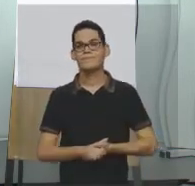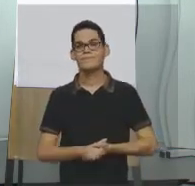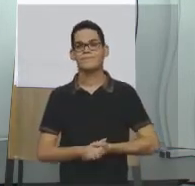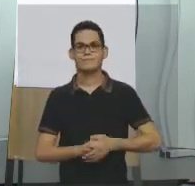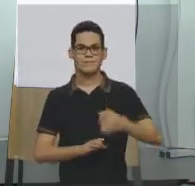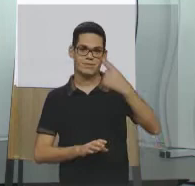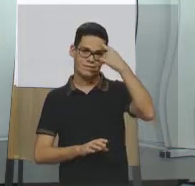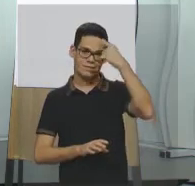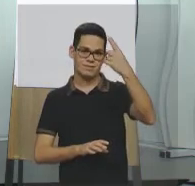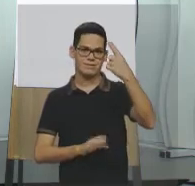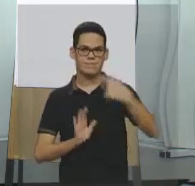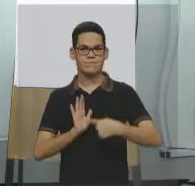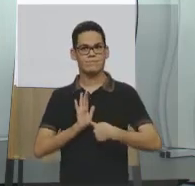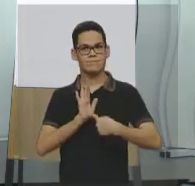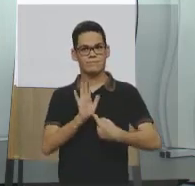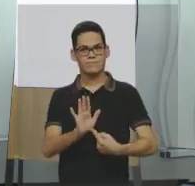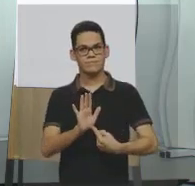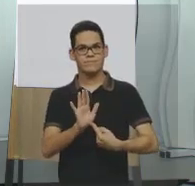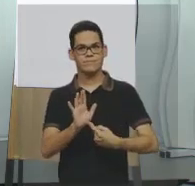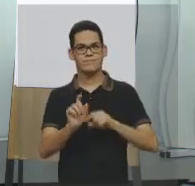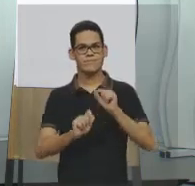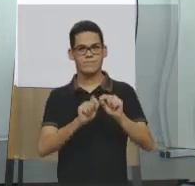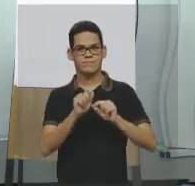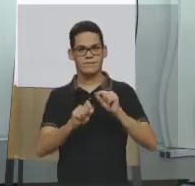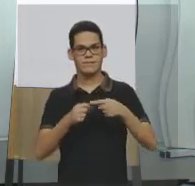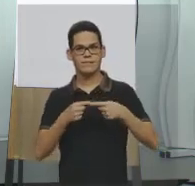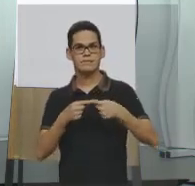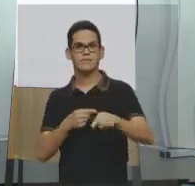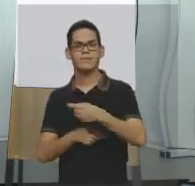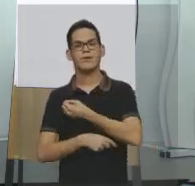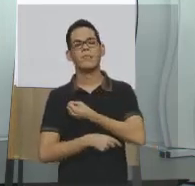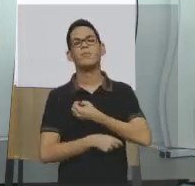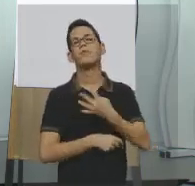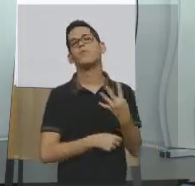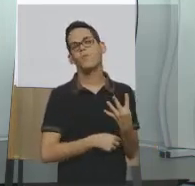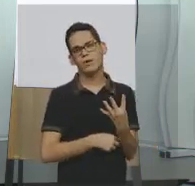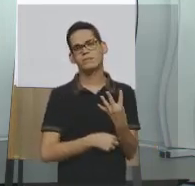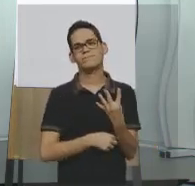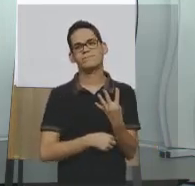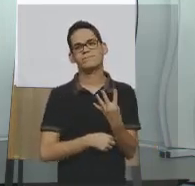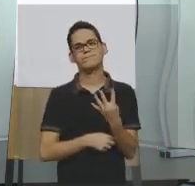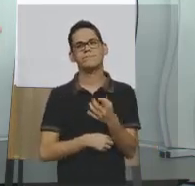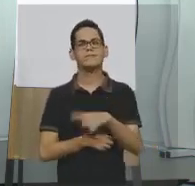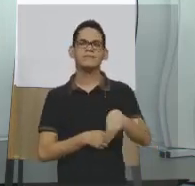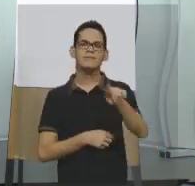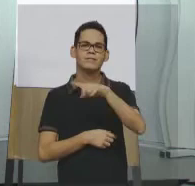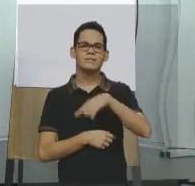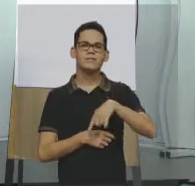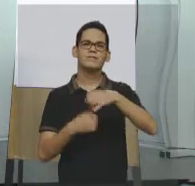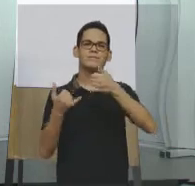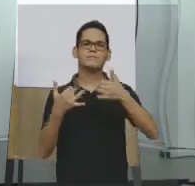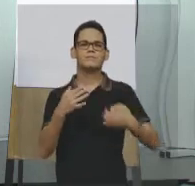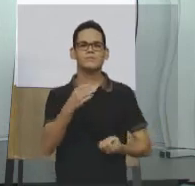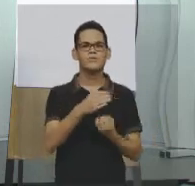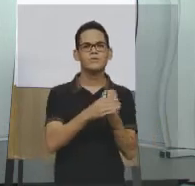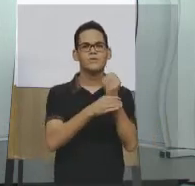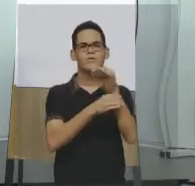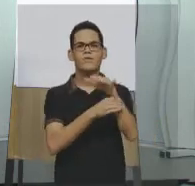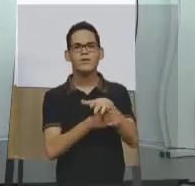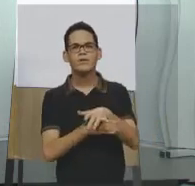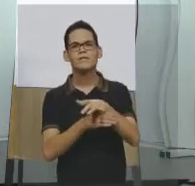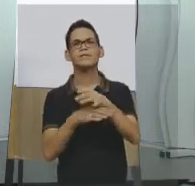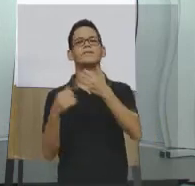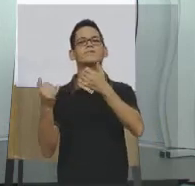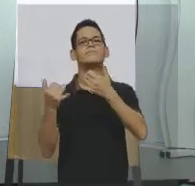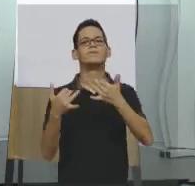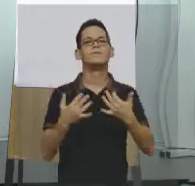aqui é essa, trata muito bem da semana 4 essa questão, que a semana 4 foi que nós falamos de vulcanismo, nós entramos em detalhes sobre